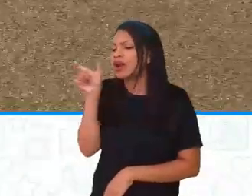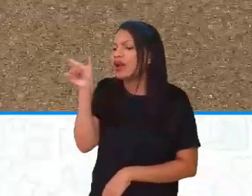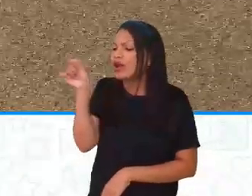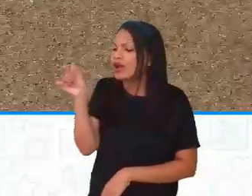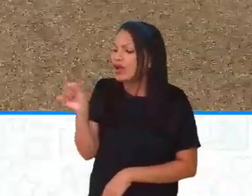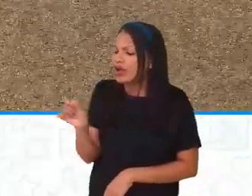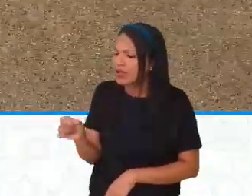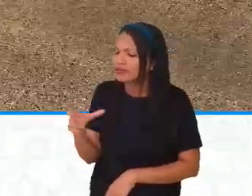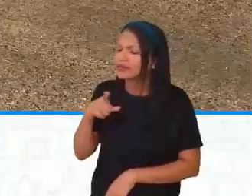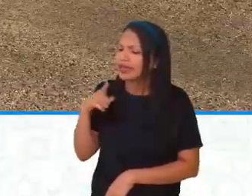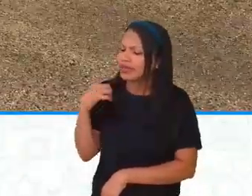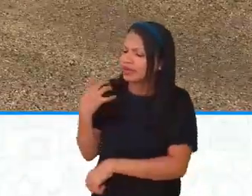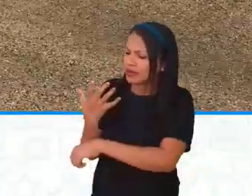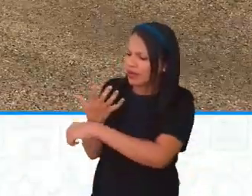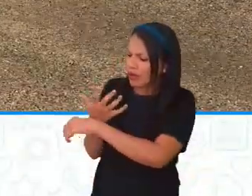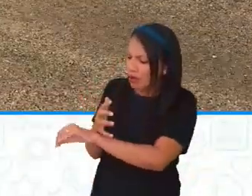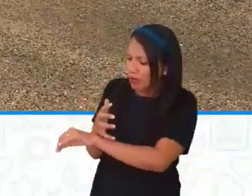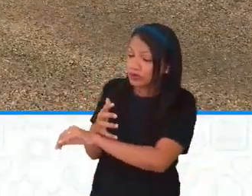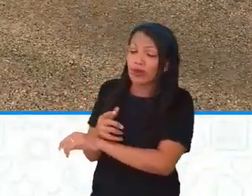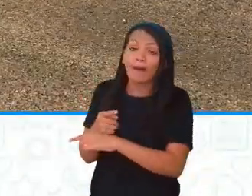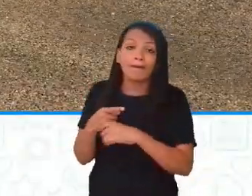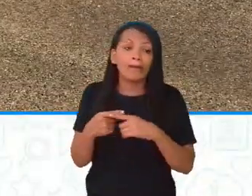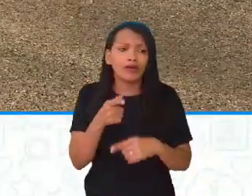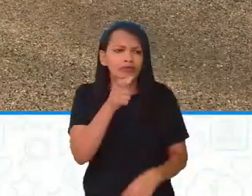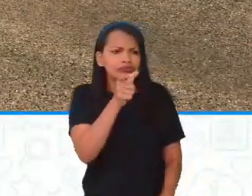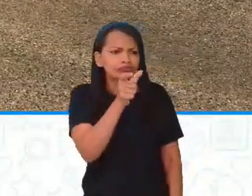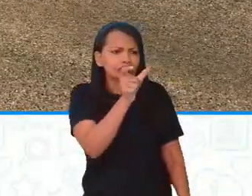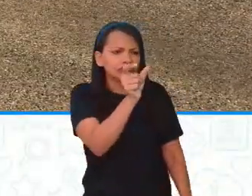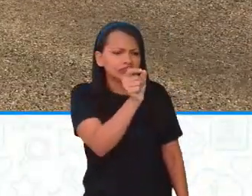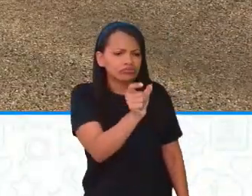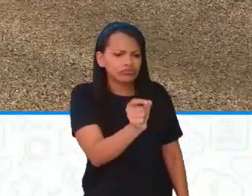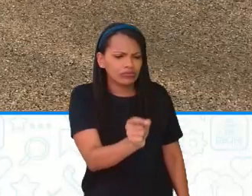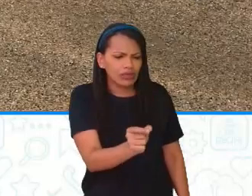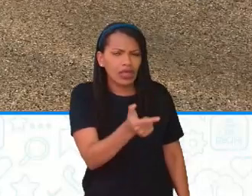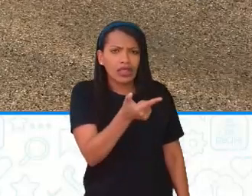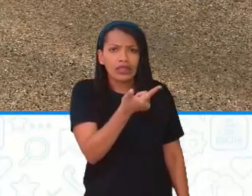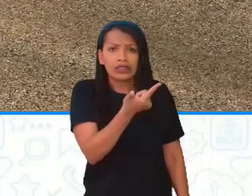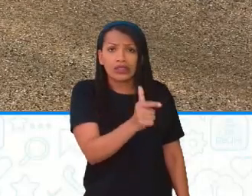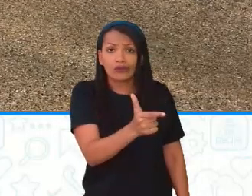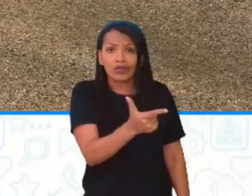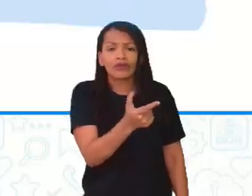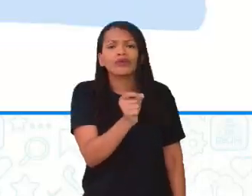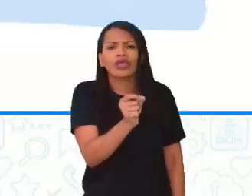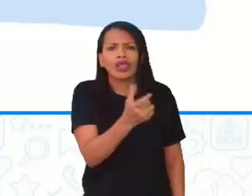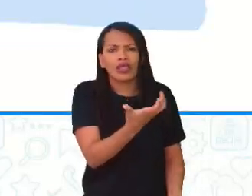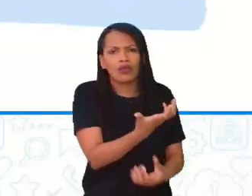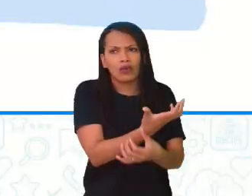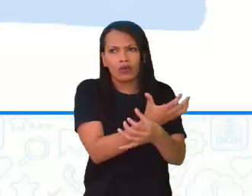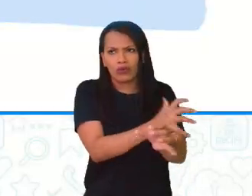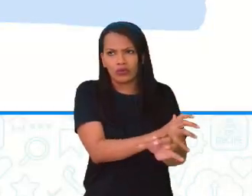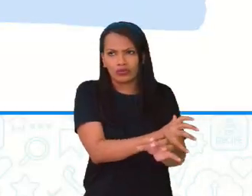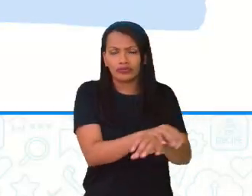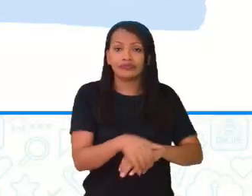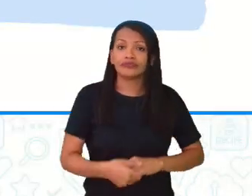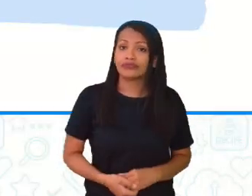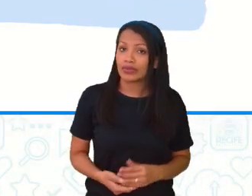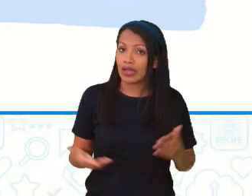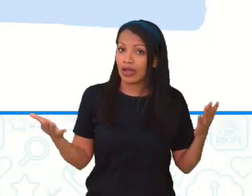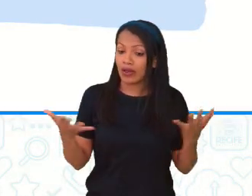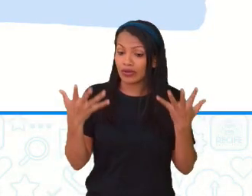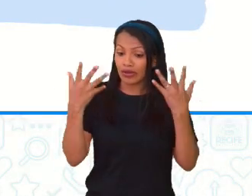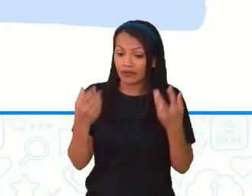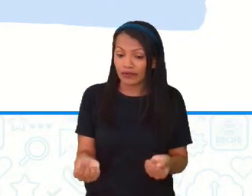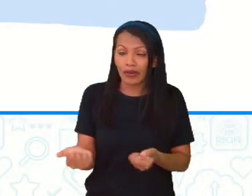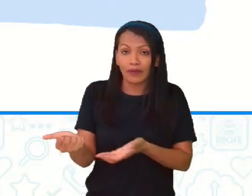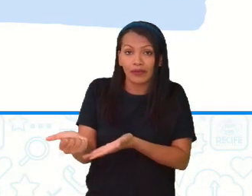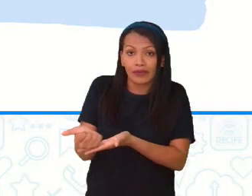dos invertebrados, são os animais que não têm ossos. E agora, a gente vai para uma parte muito boa, que é a